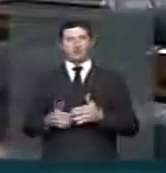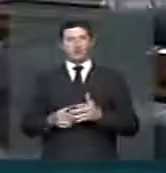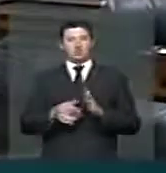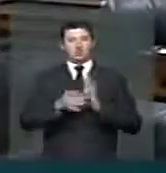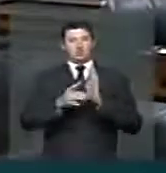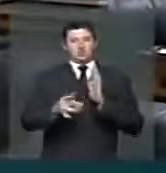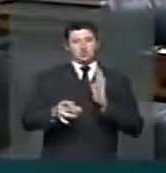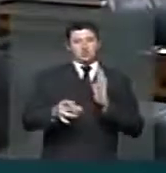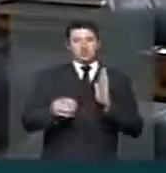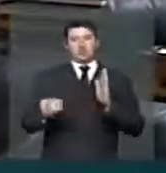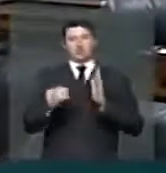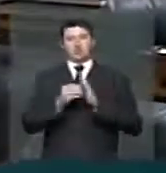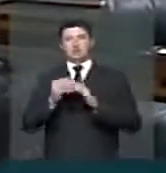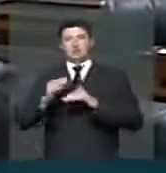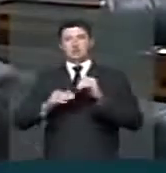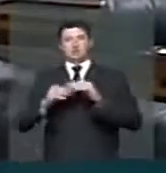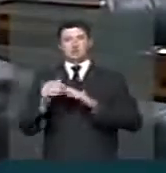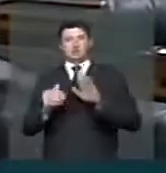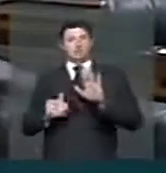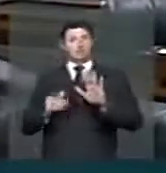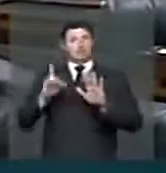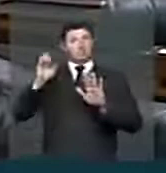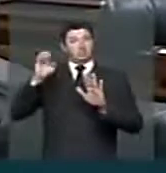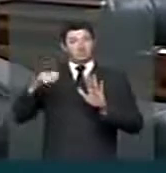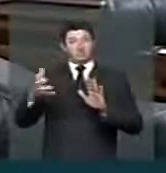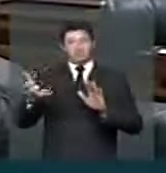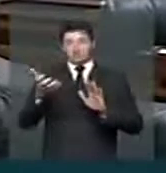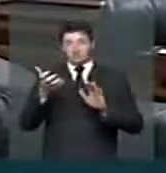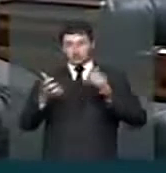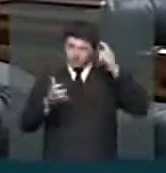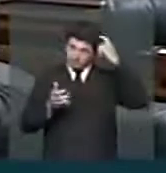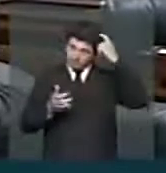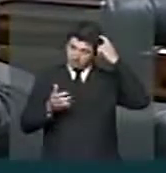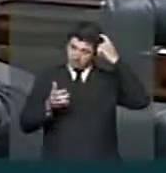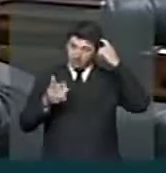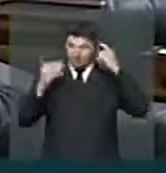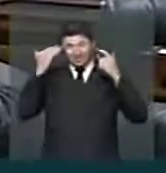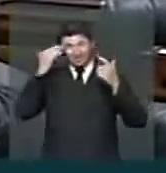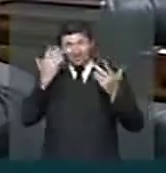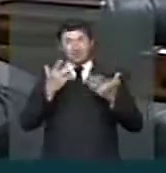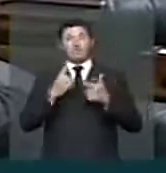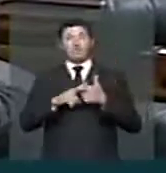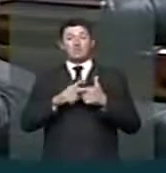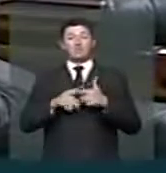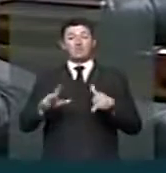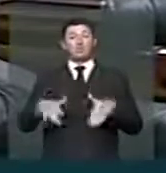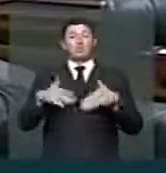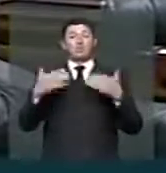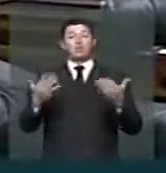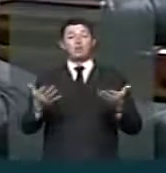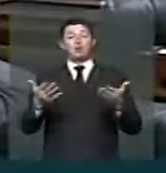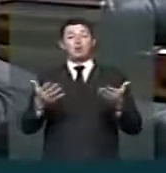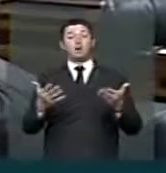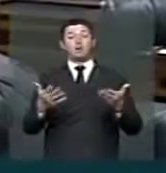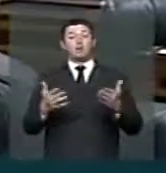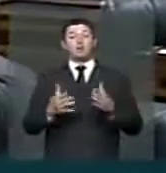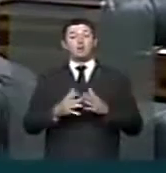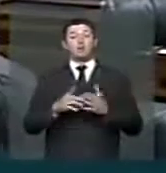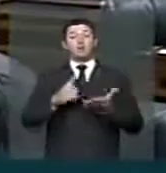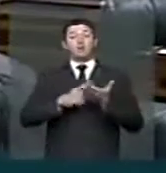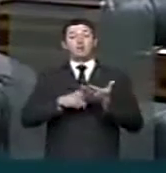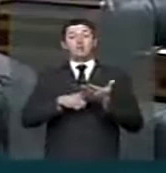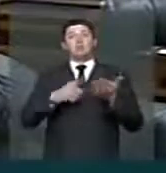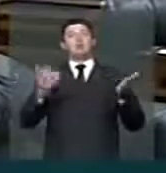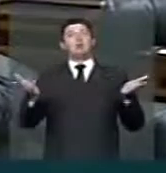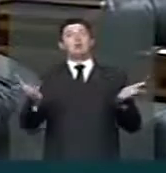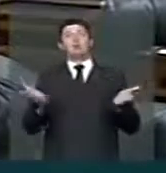que coloca a carreira. O que o democratas quer entender é qual é o acordo, qual